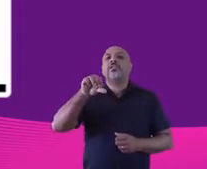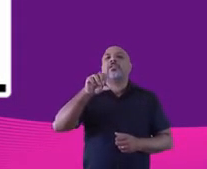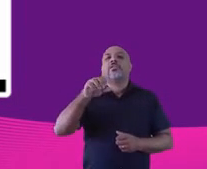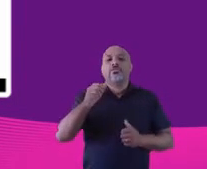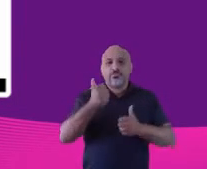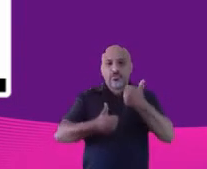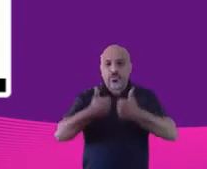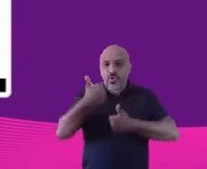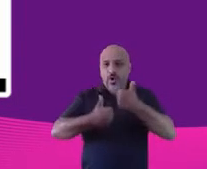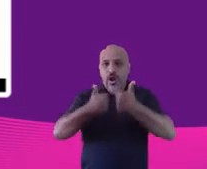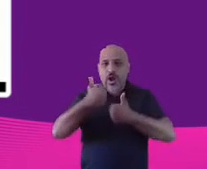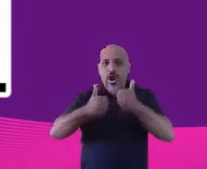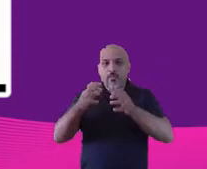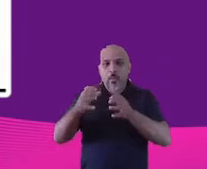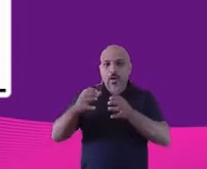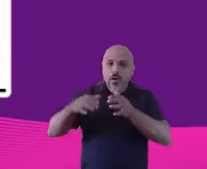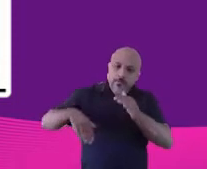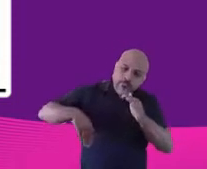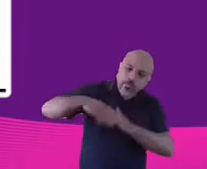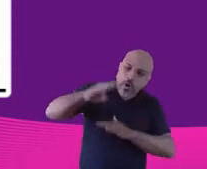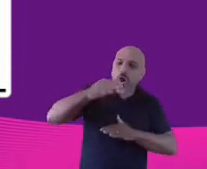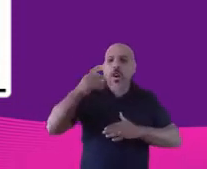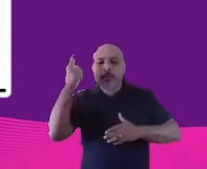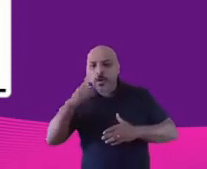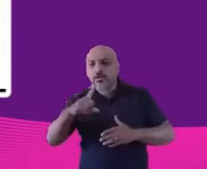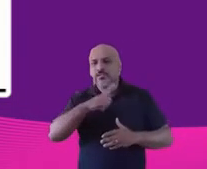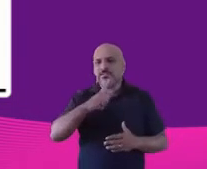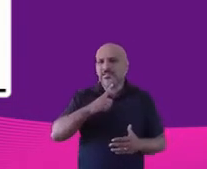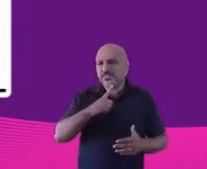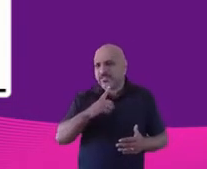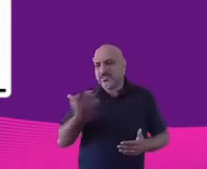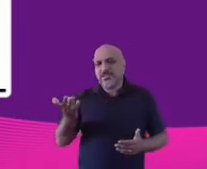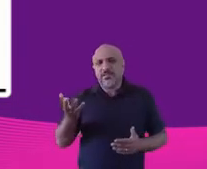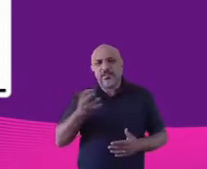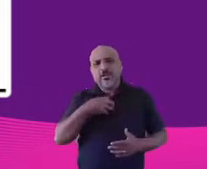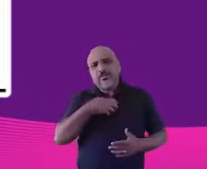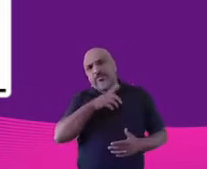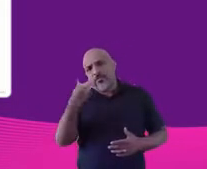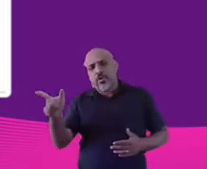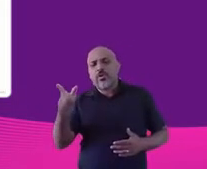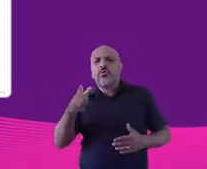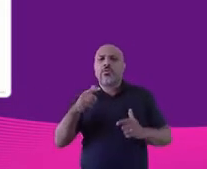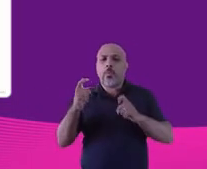a sentir bradicardia, foi no cardiologista